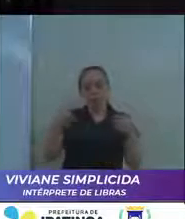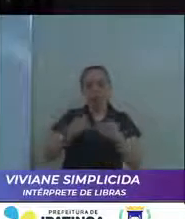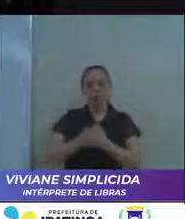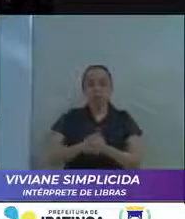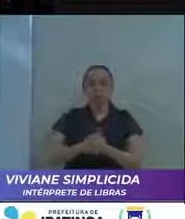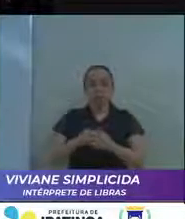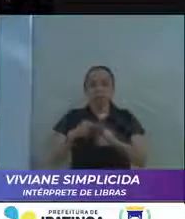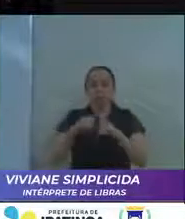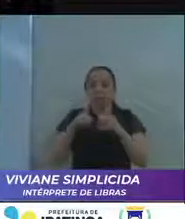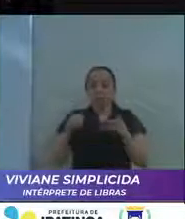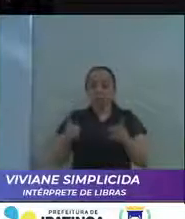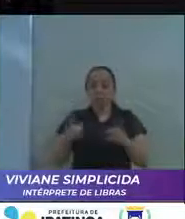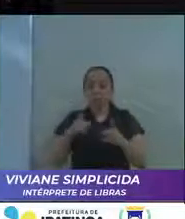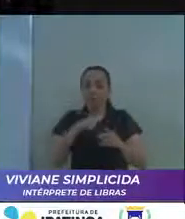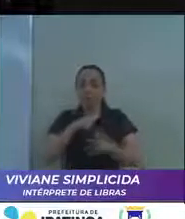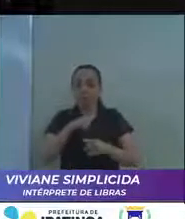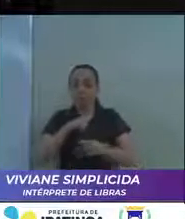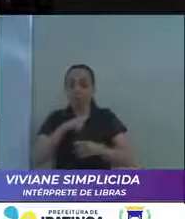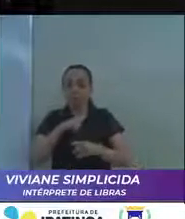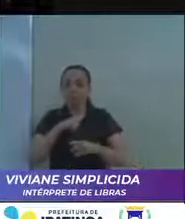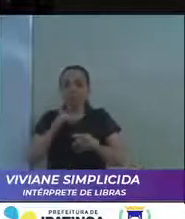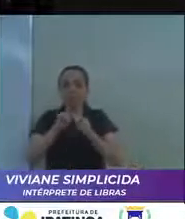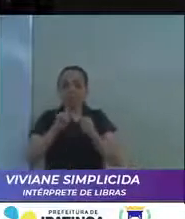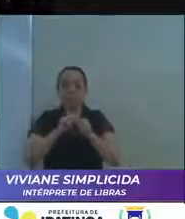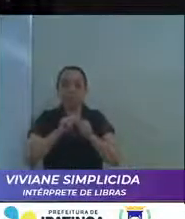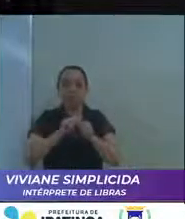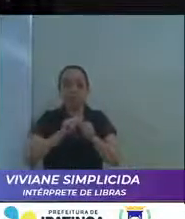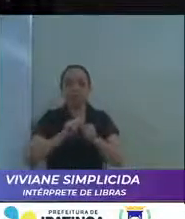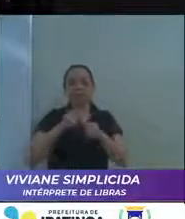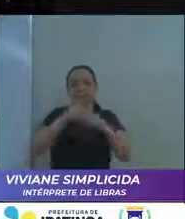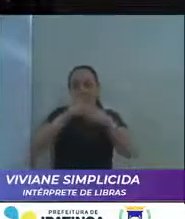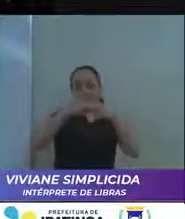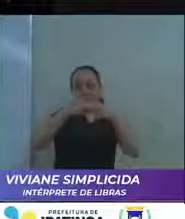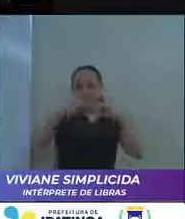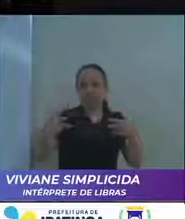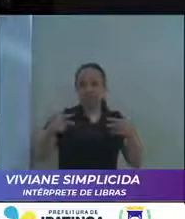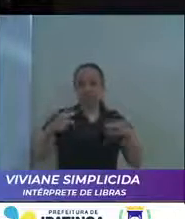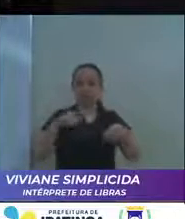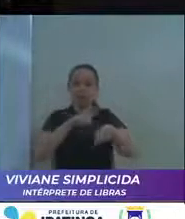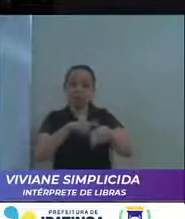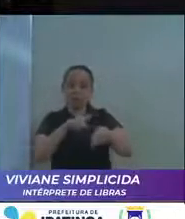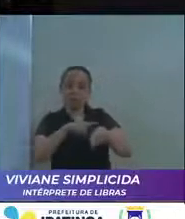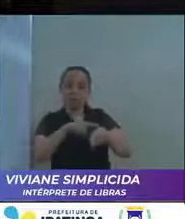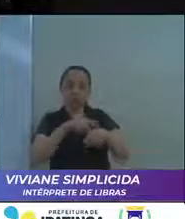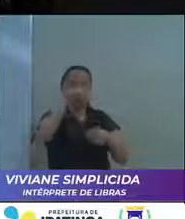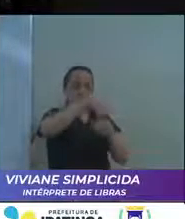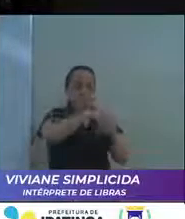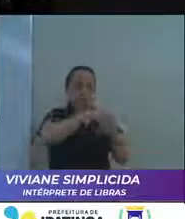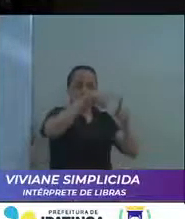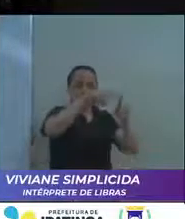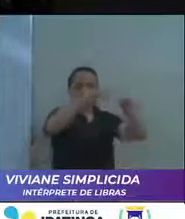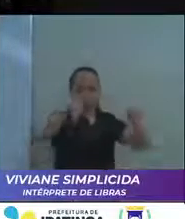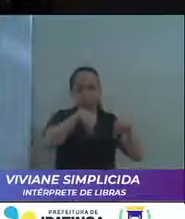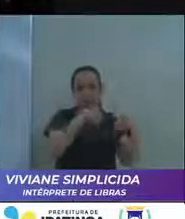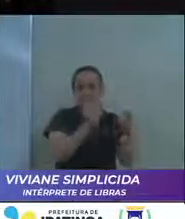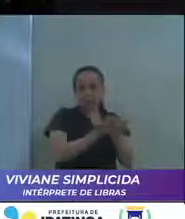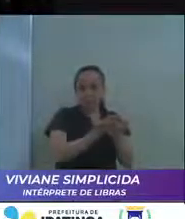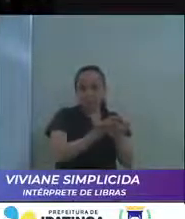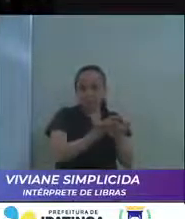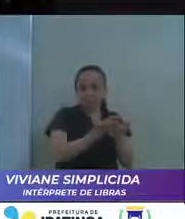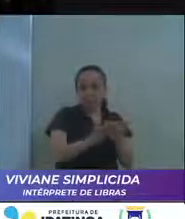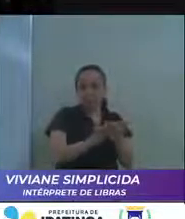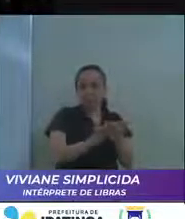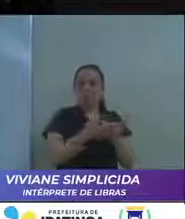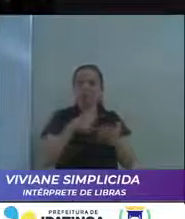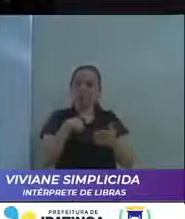além disso, além de fazer isso durante a sala de aula, a gente precisa levar isso para a nossa vida, isso ser